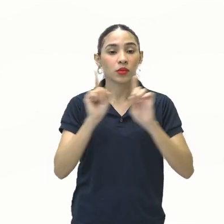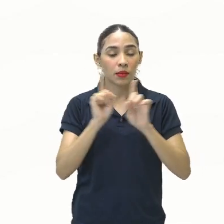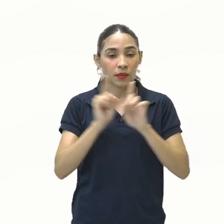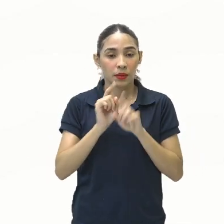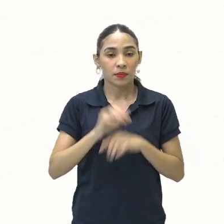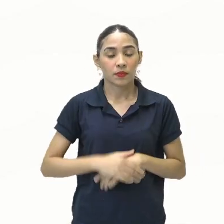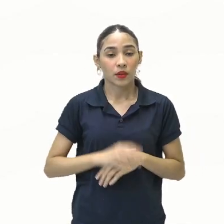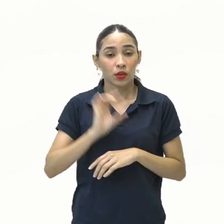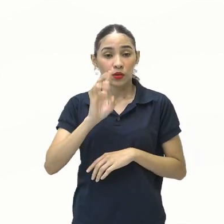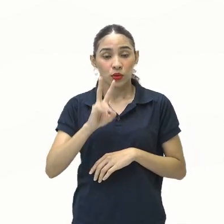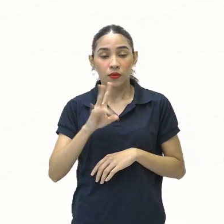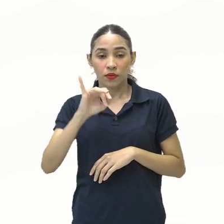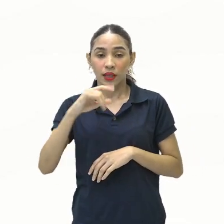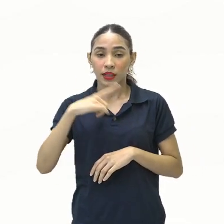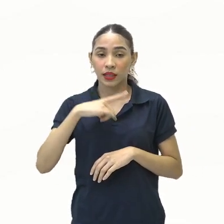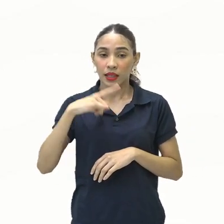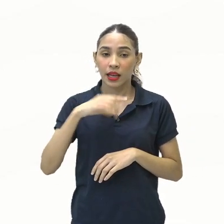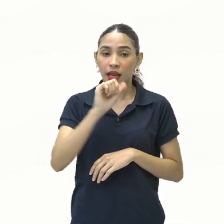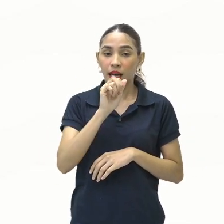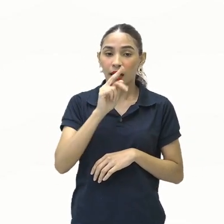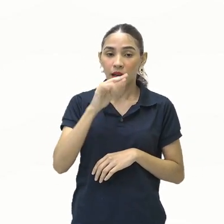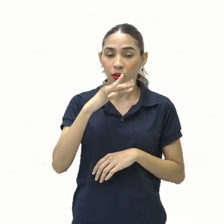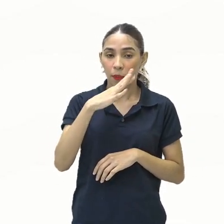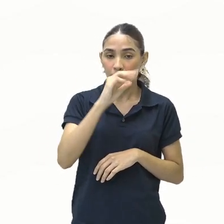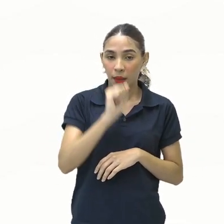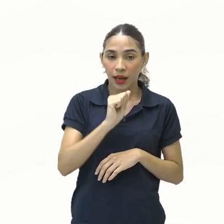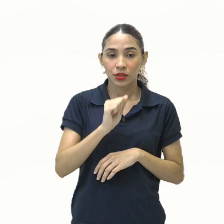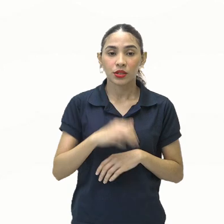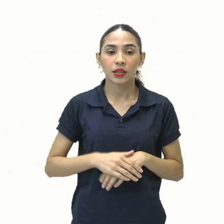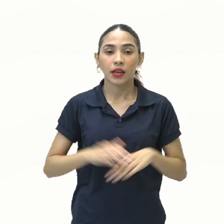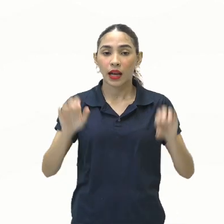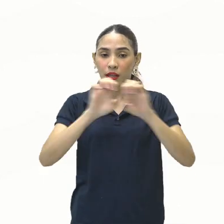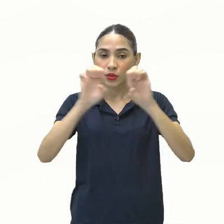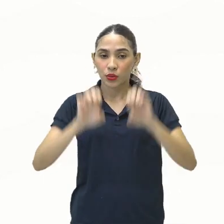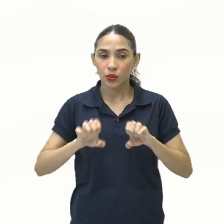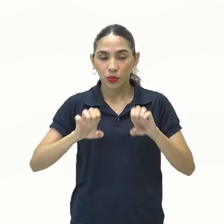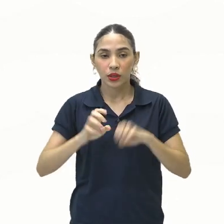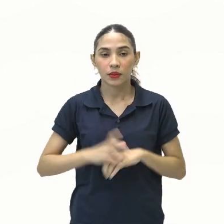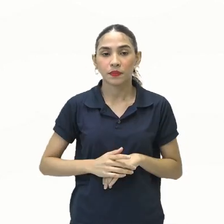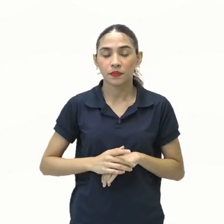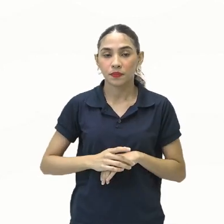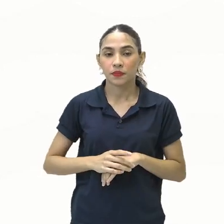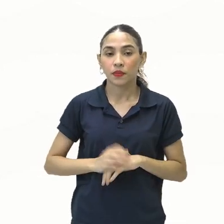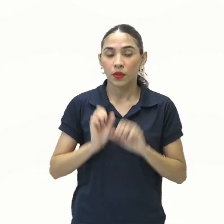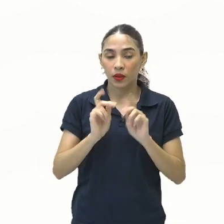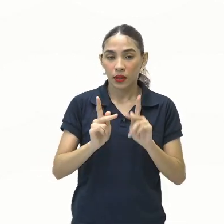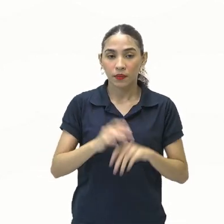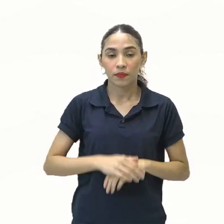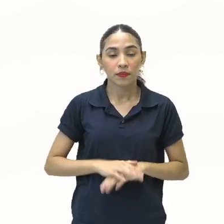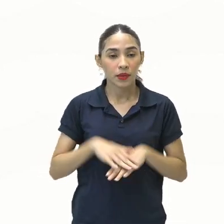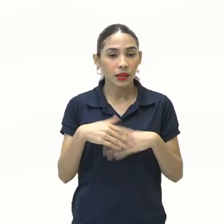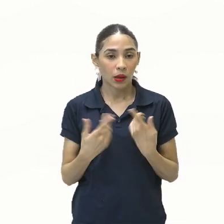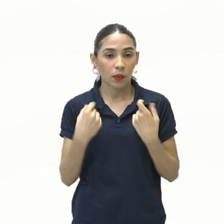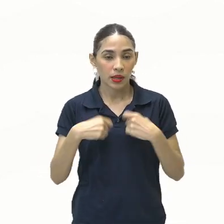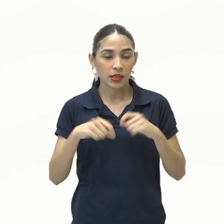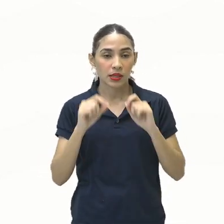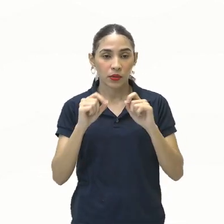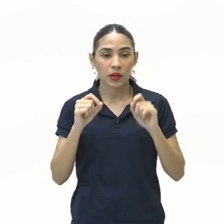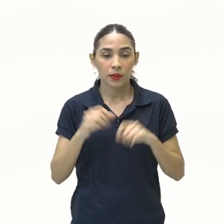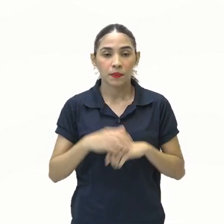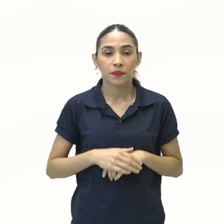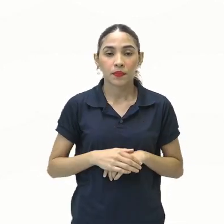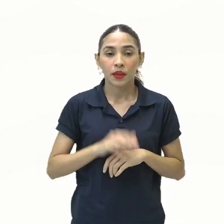ela só vai ser aromática se ela tiver essa estrutura aqui. Correto? Então, tem que ter o